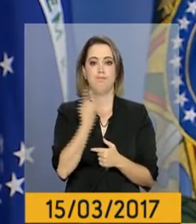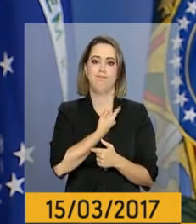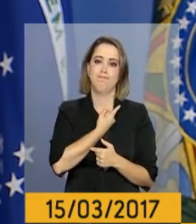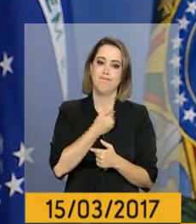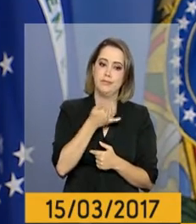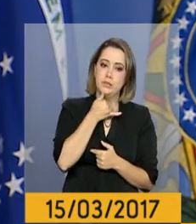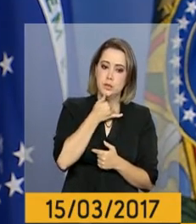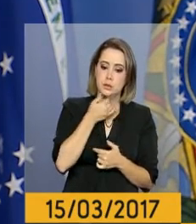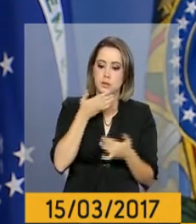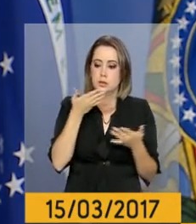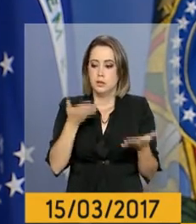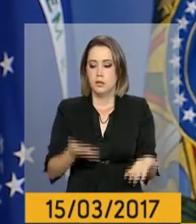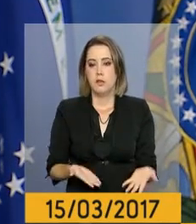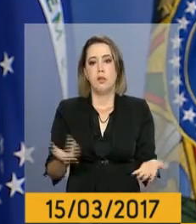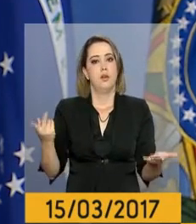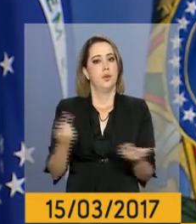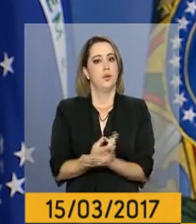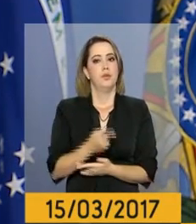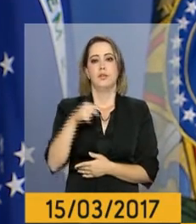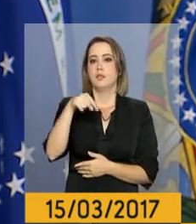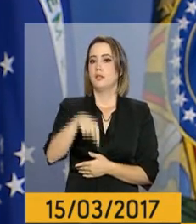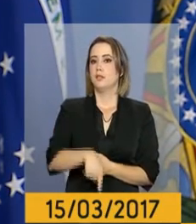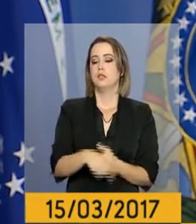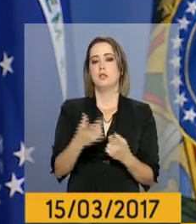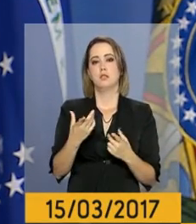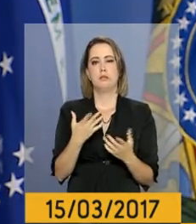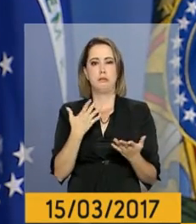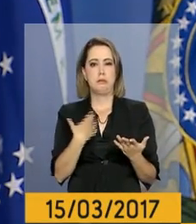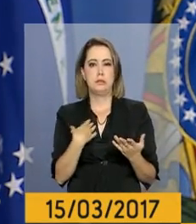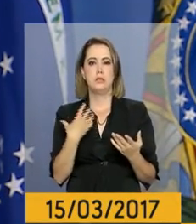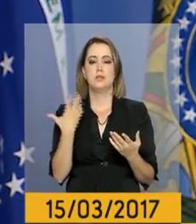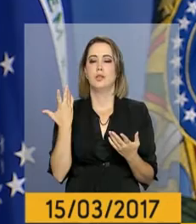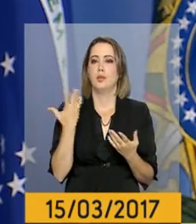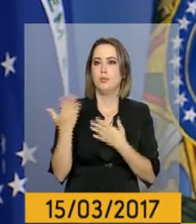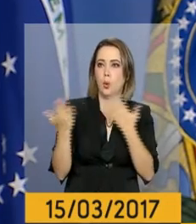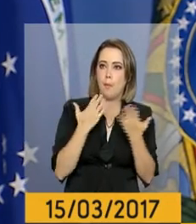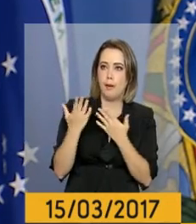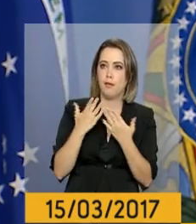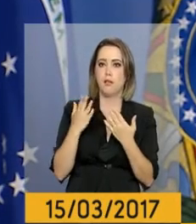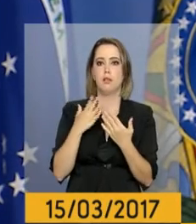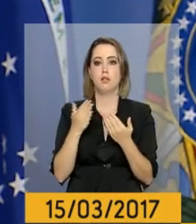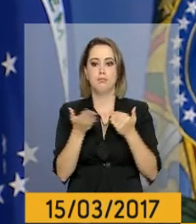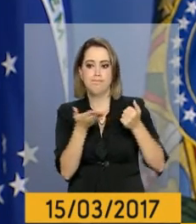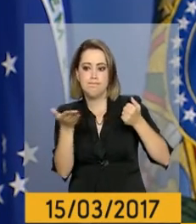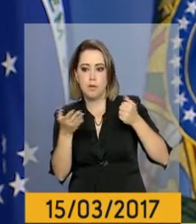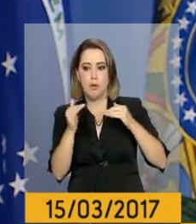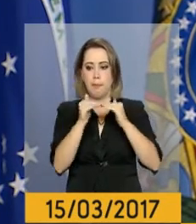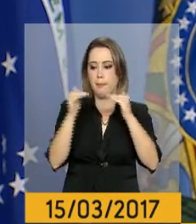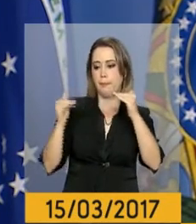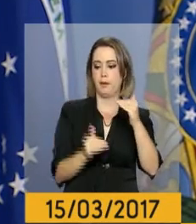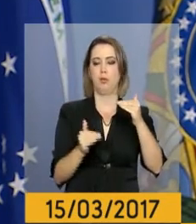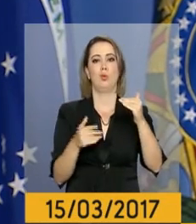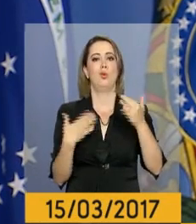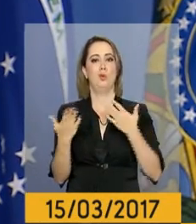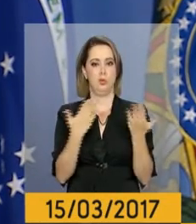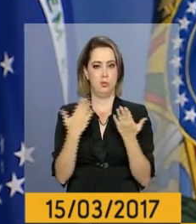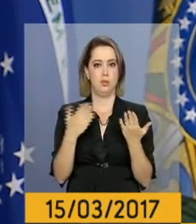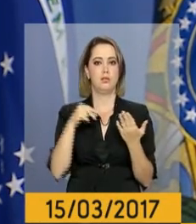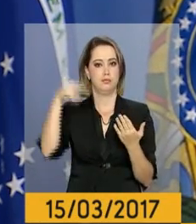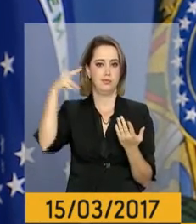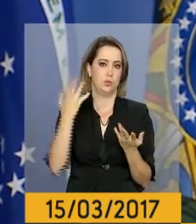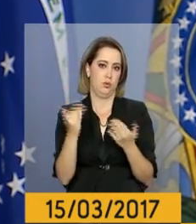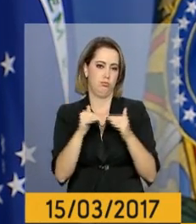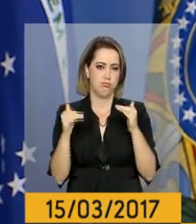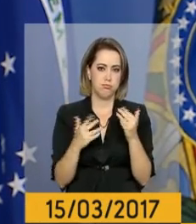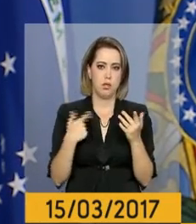naturalmente que isso esteja ocorrendo claro que em menores proporções bem menores proporções graças a deus aqui no distrito federal